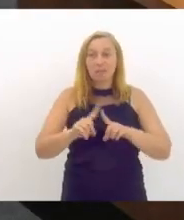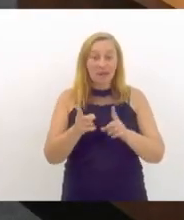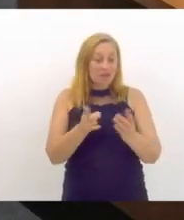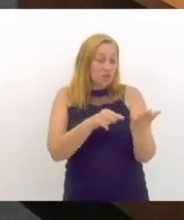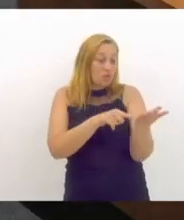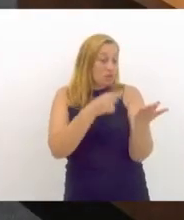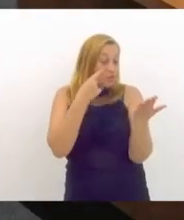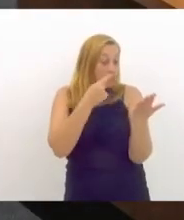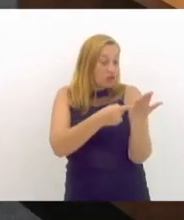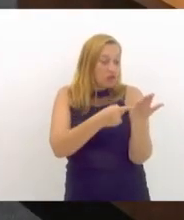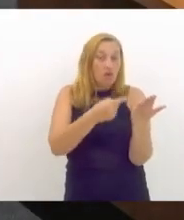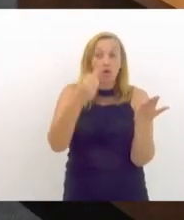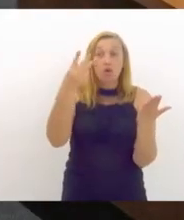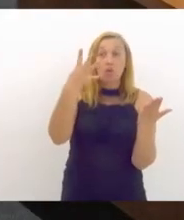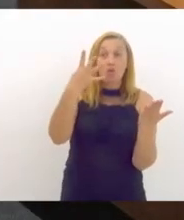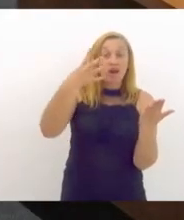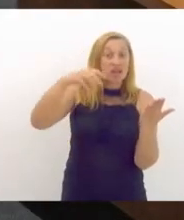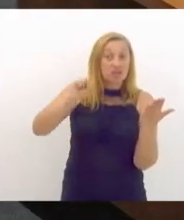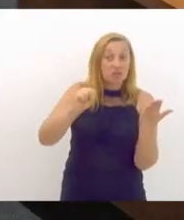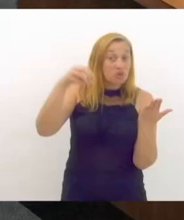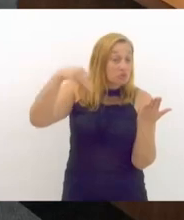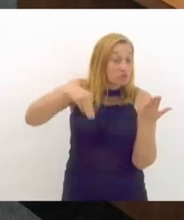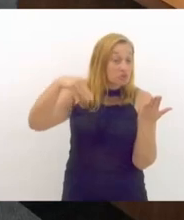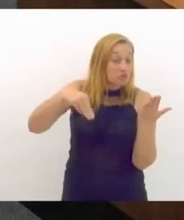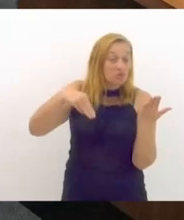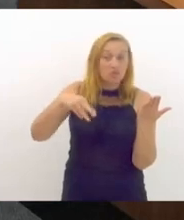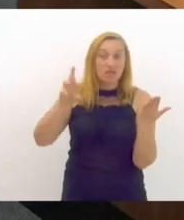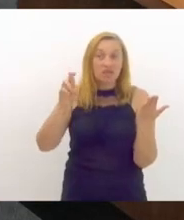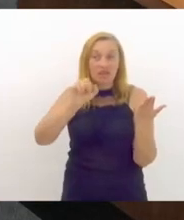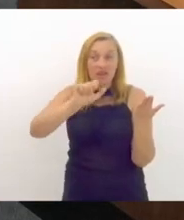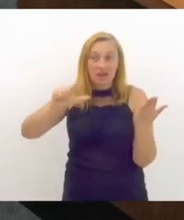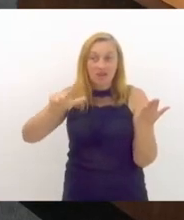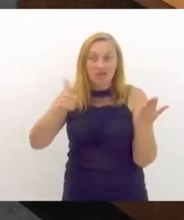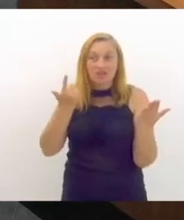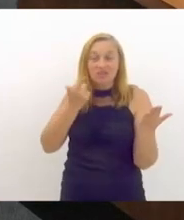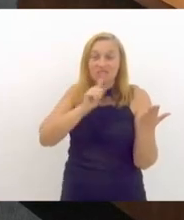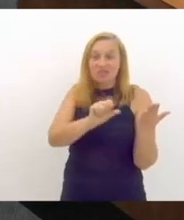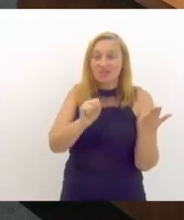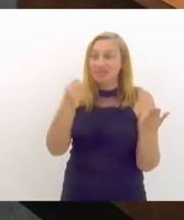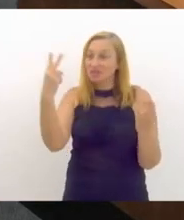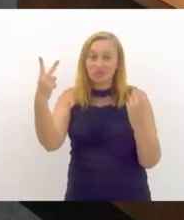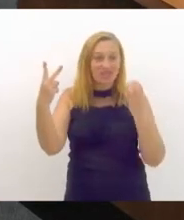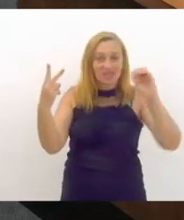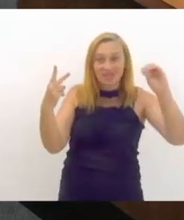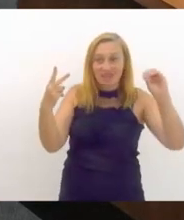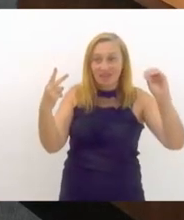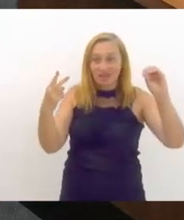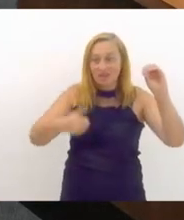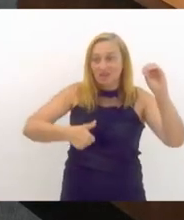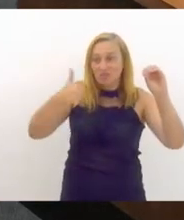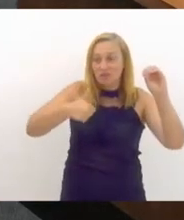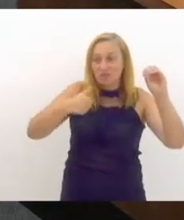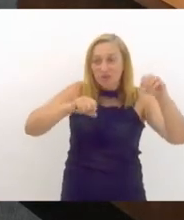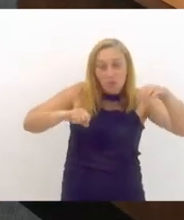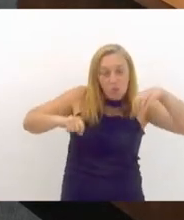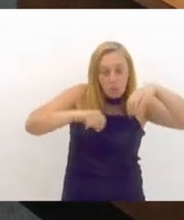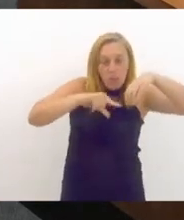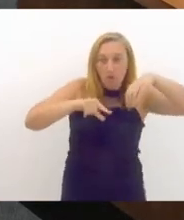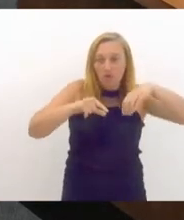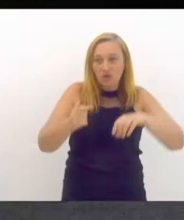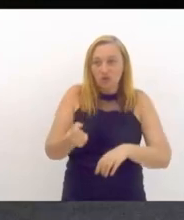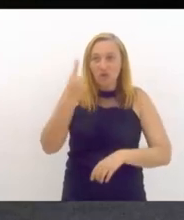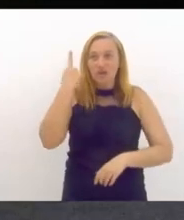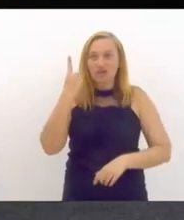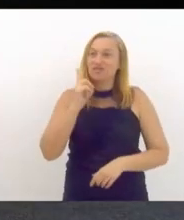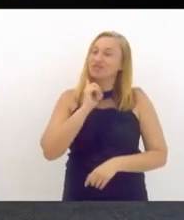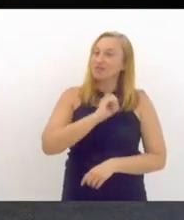está 48 minutos, e o Real Madrid está ganhando de 2-0. E o primeiro gol foi de um